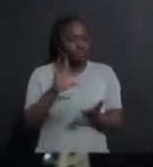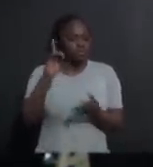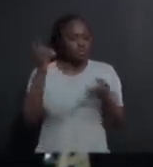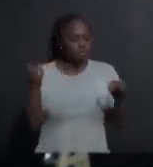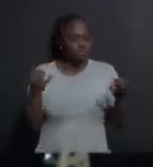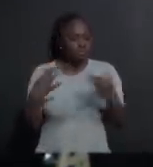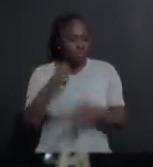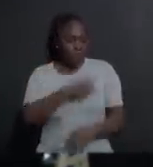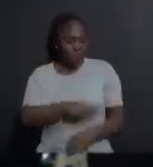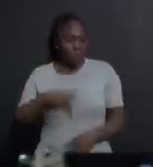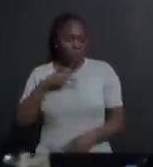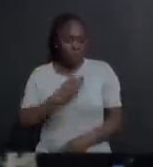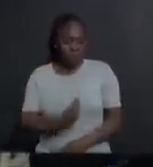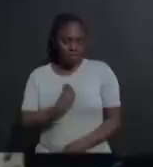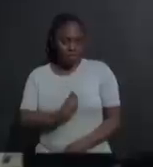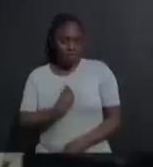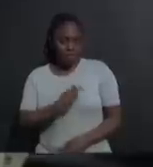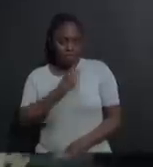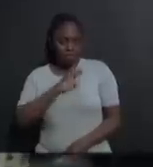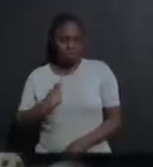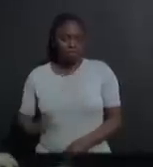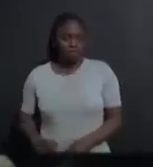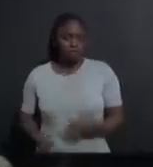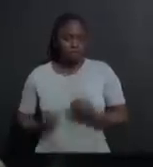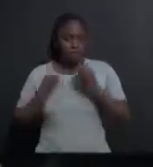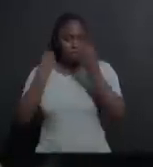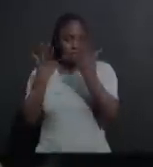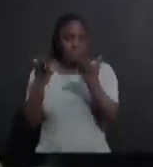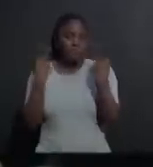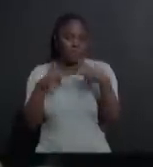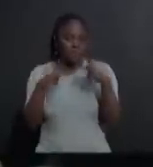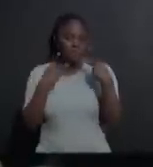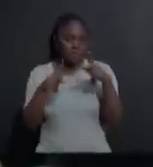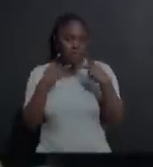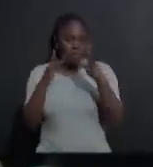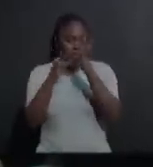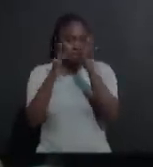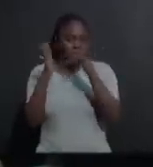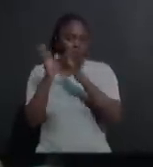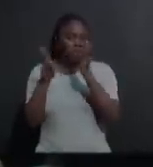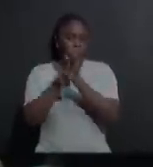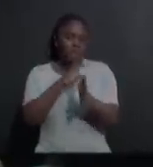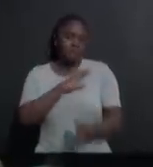a Cristo e logo pregava que Jesus era o